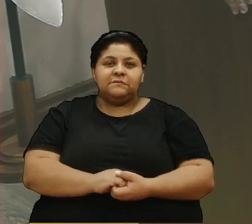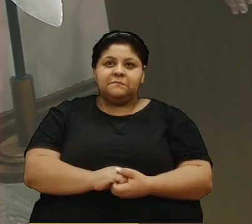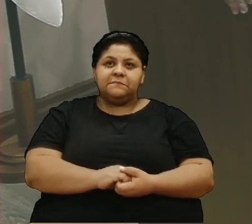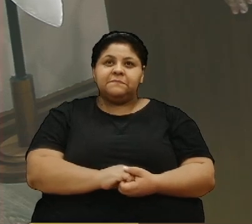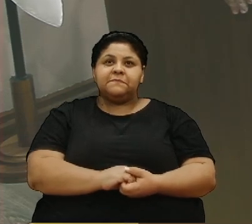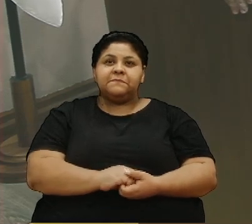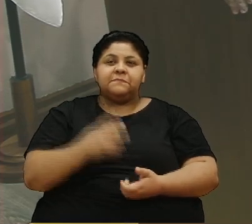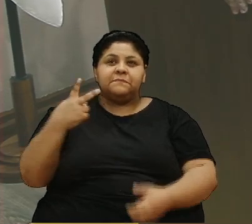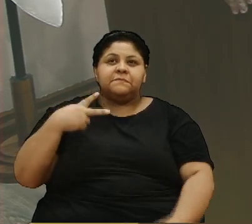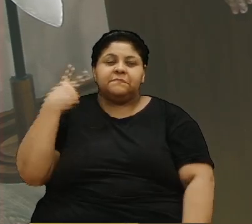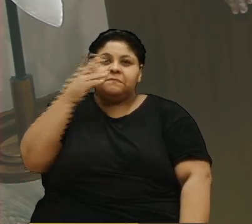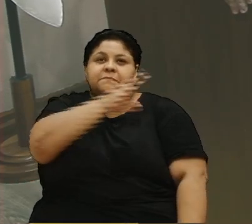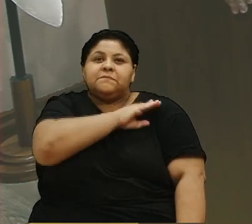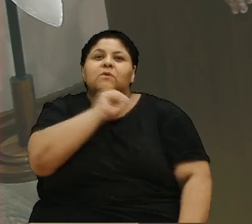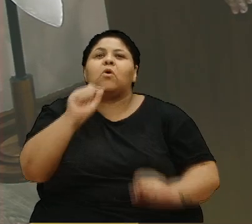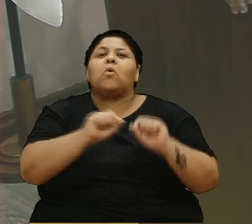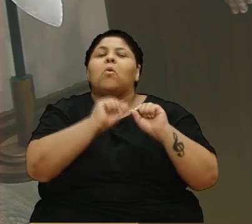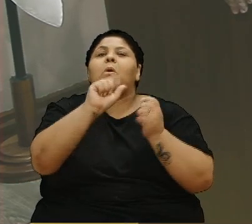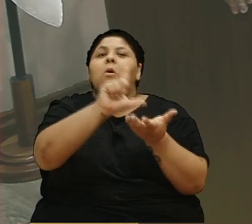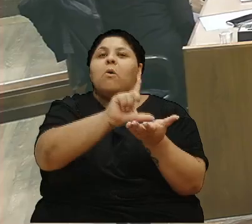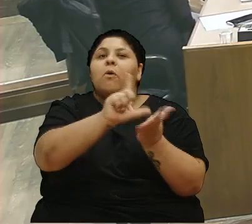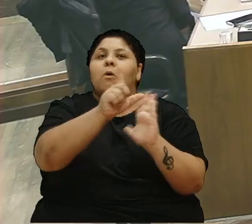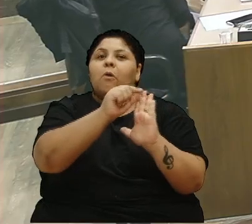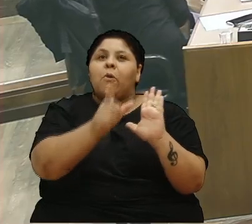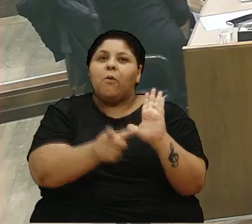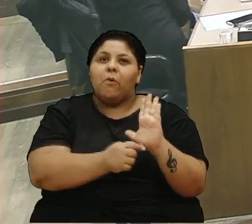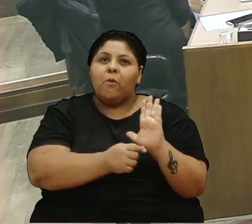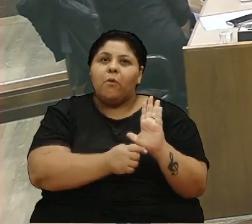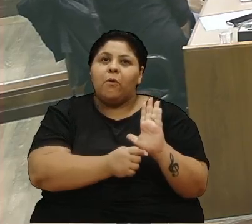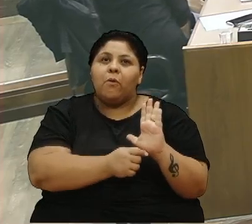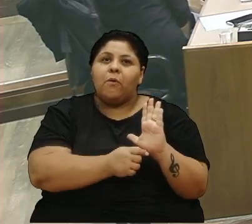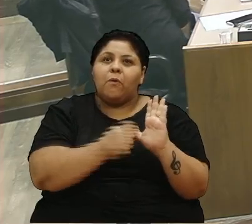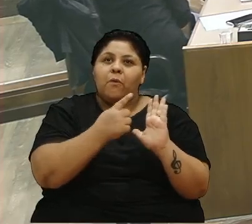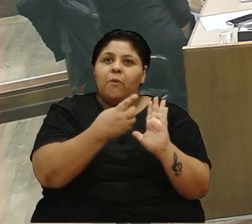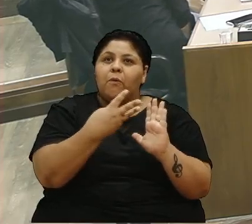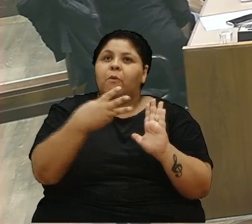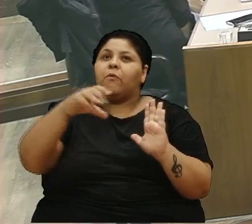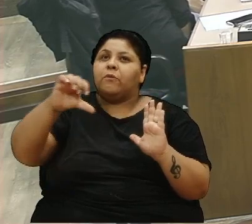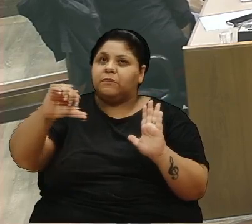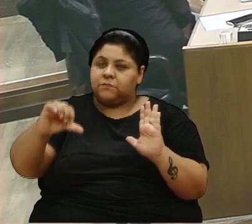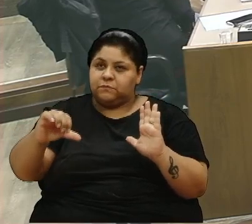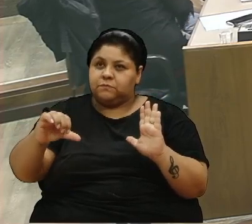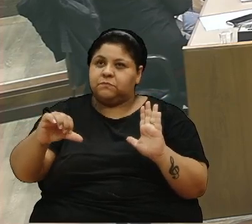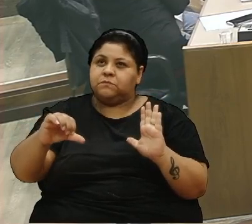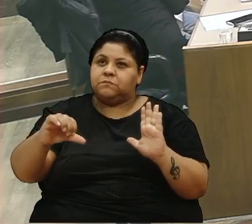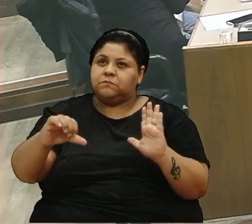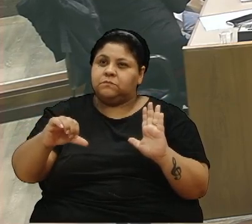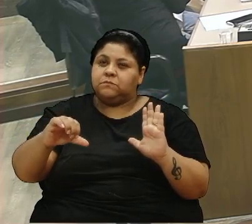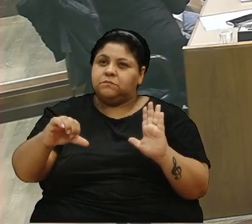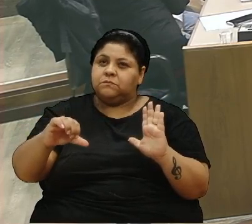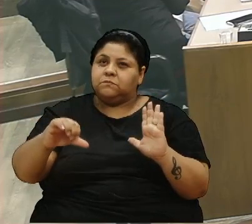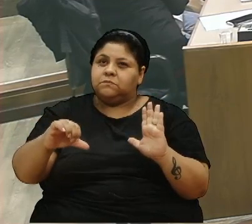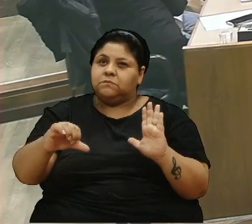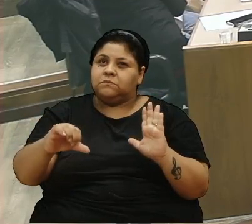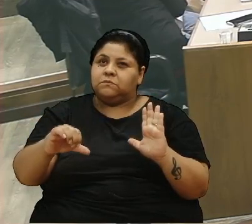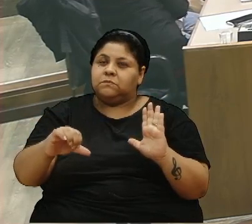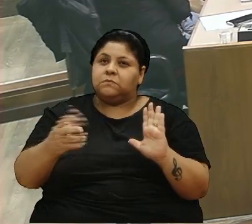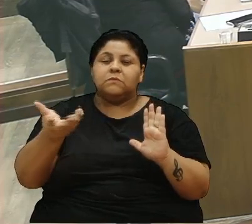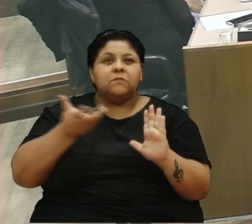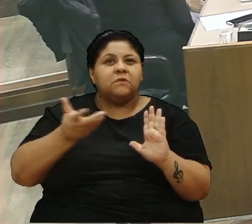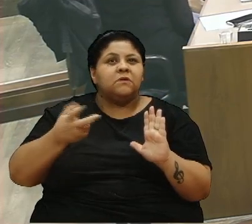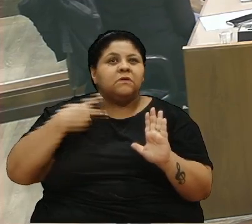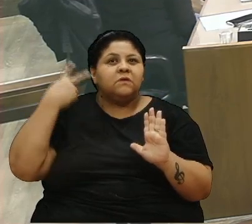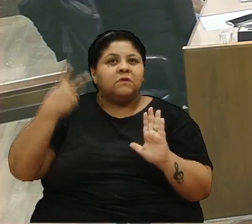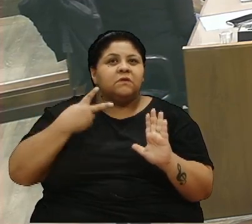não, vereador Ramon, qual o artigo? Artigo 139. Pois não. Eu quero que o